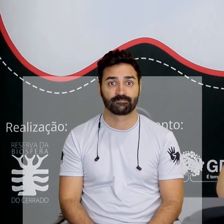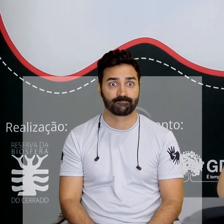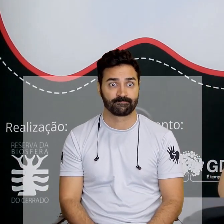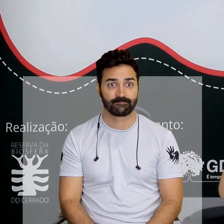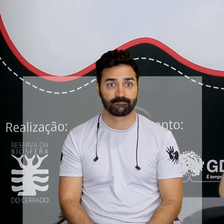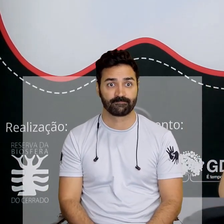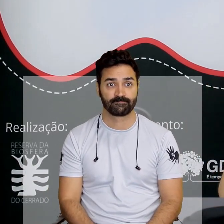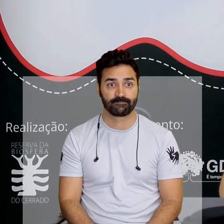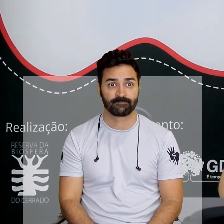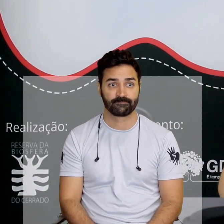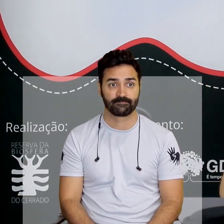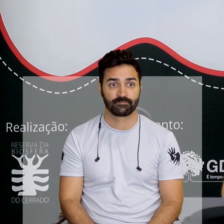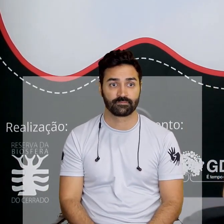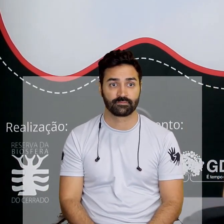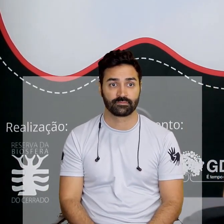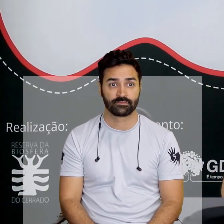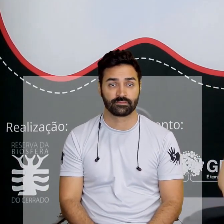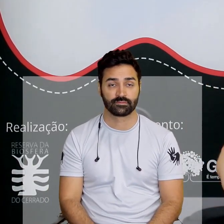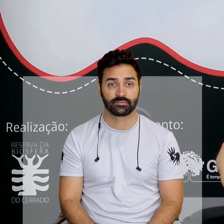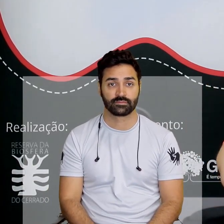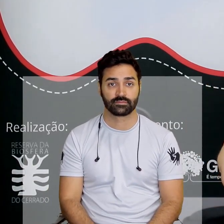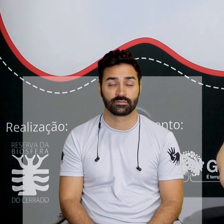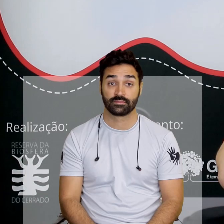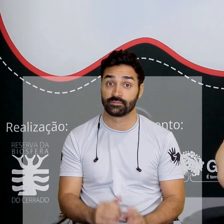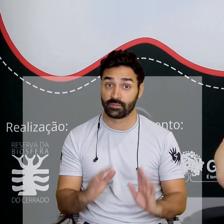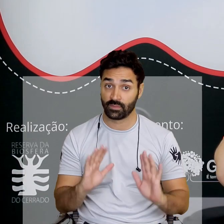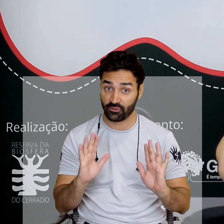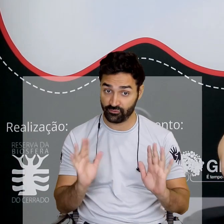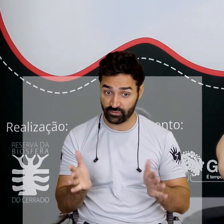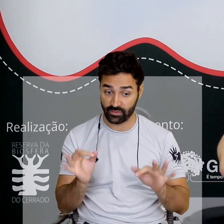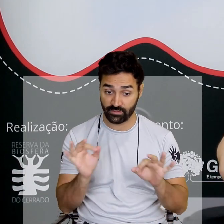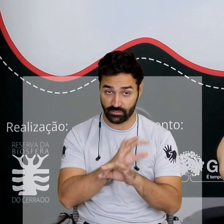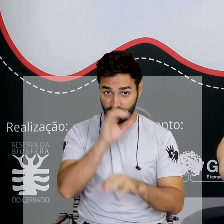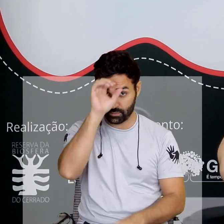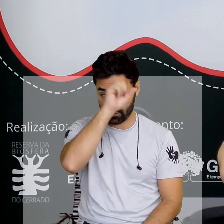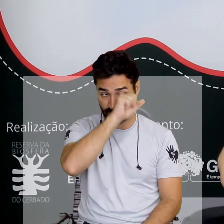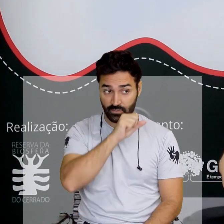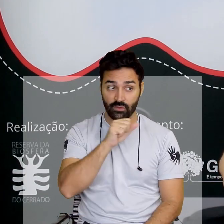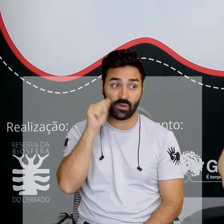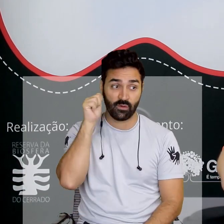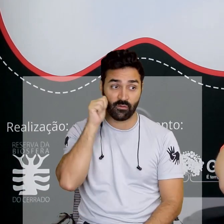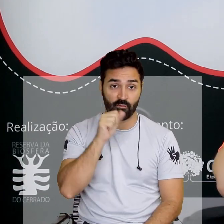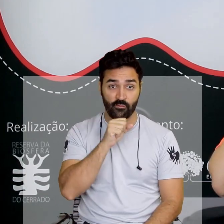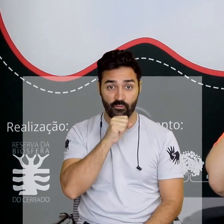Certo? Então, até agora a gente já viu vovó,